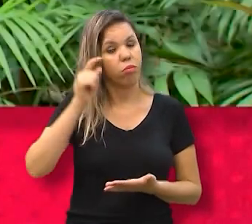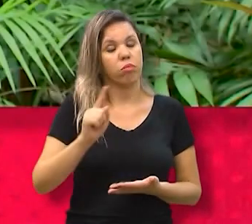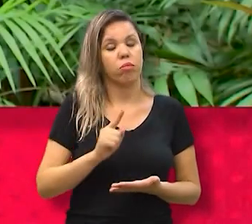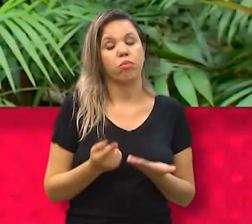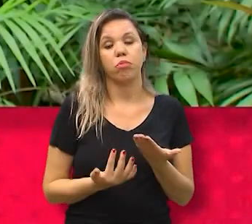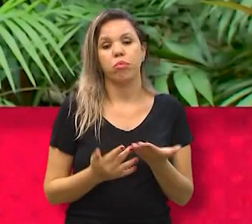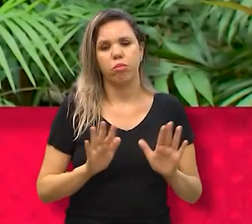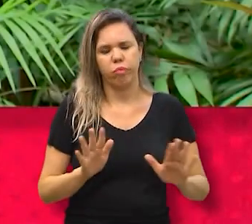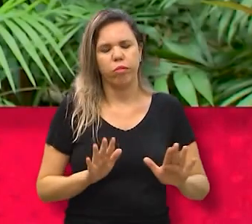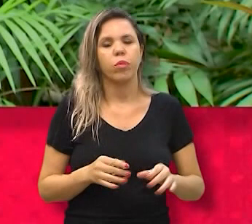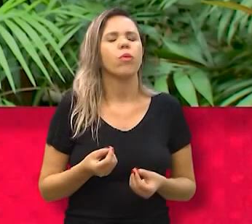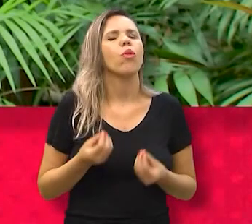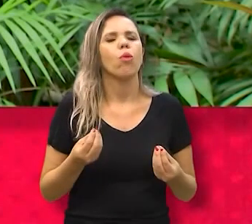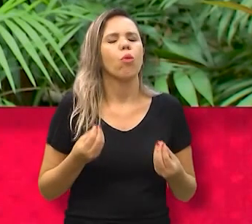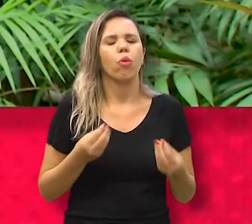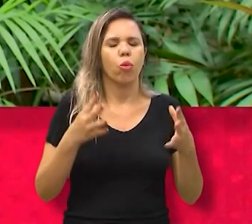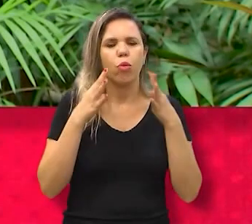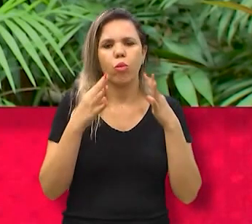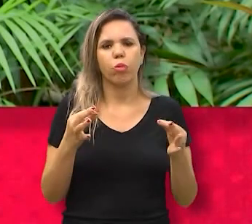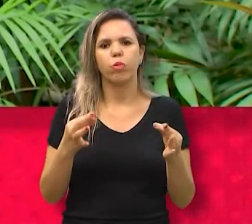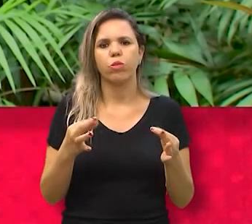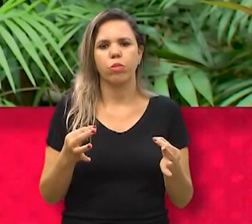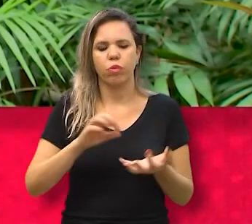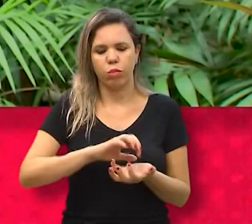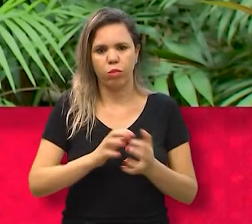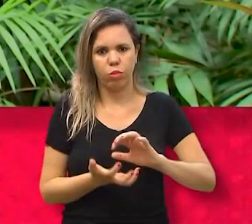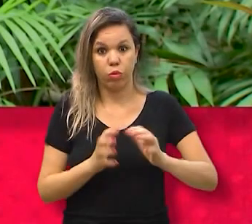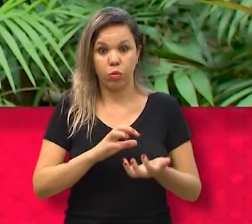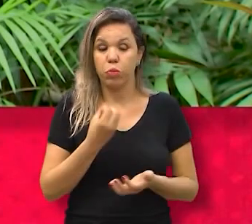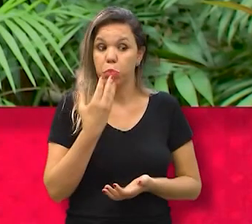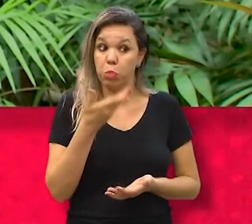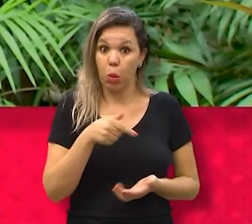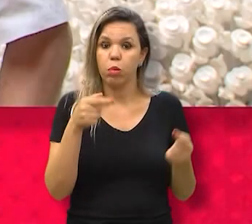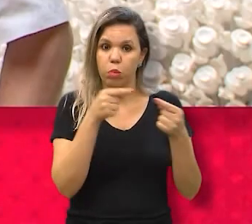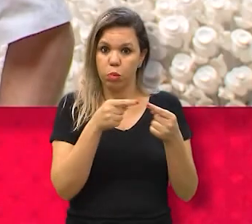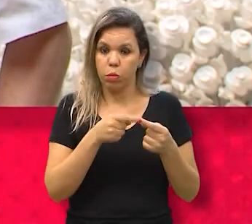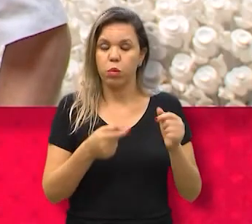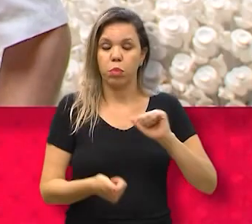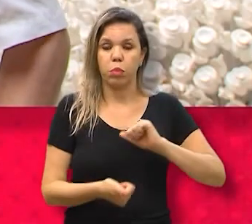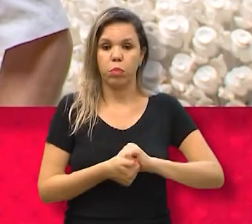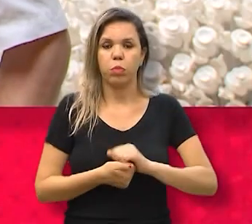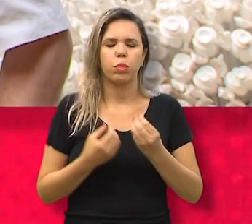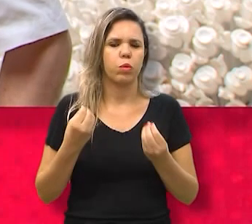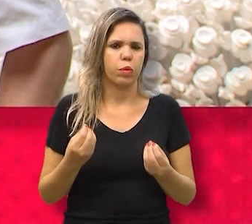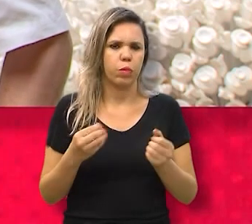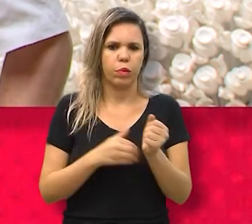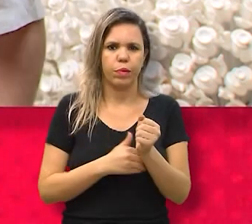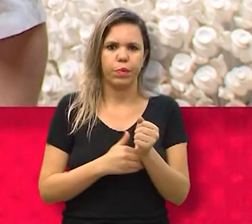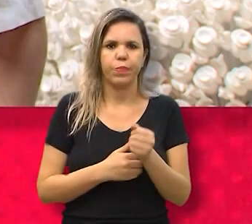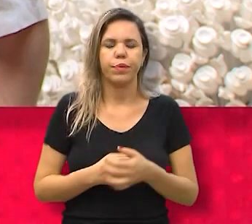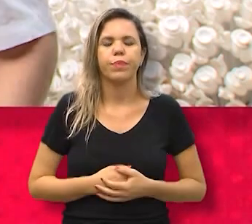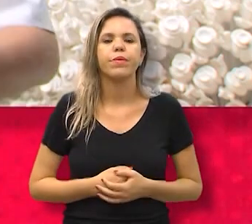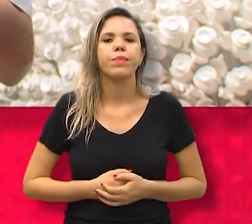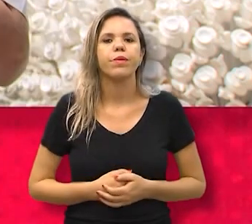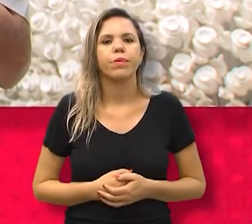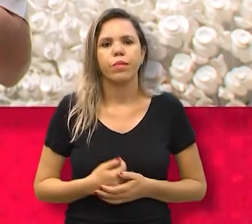nhoque. Como, chefe, identificar uma massa boa? Então a massa, o